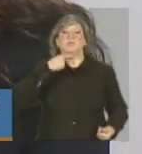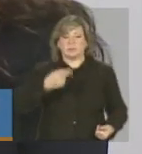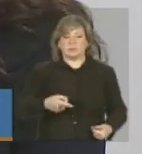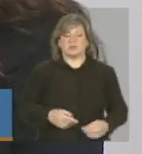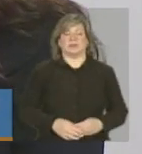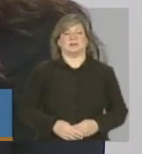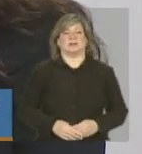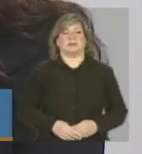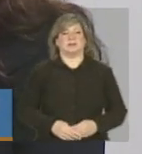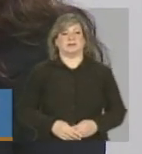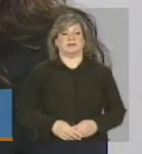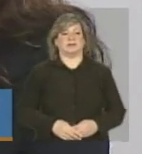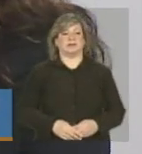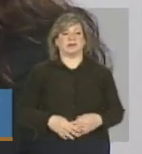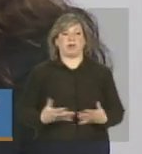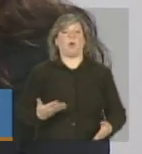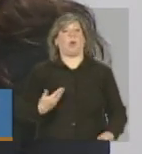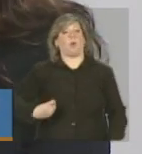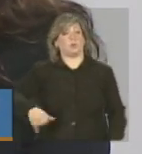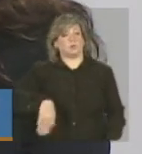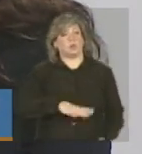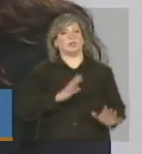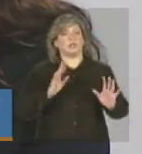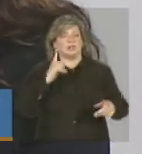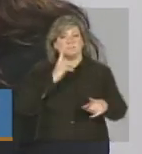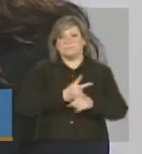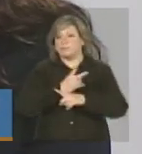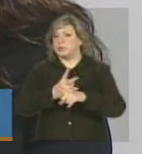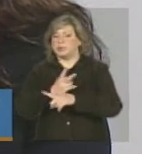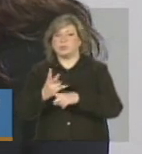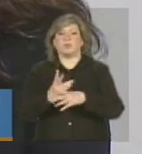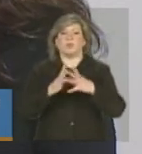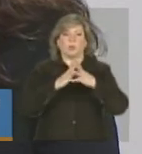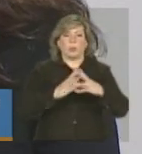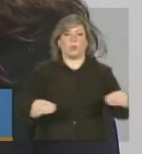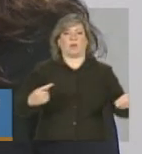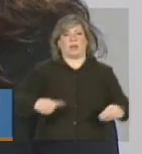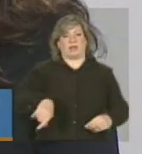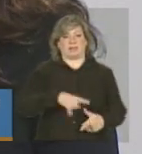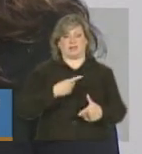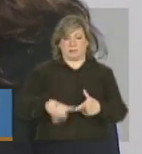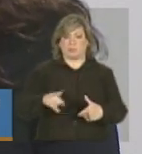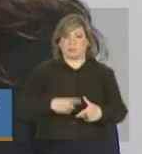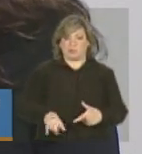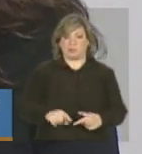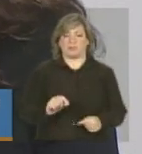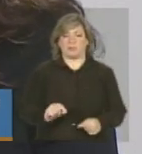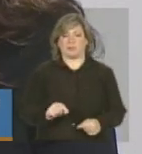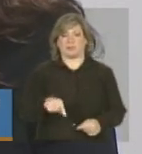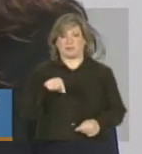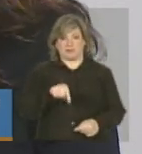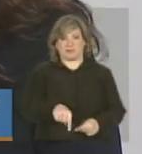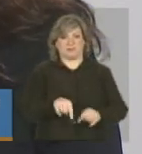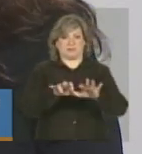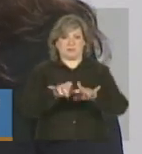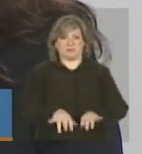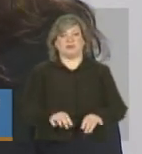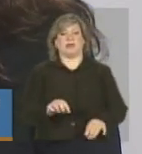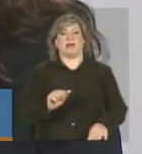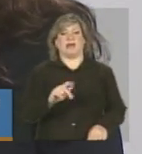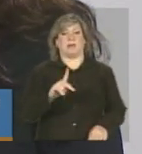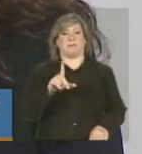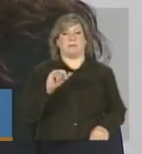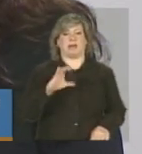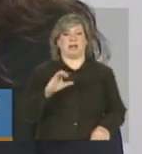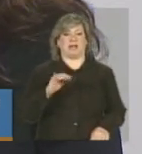conseguindo. A gente já está buscando solução para resolver isso no aplicativo e